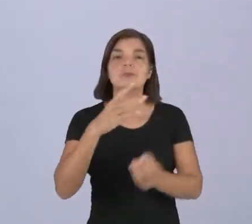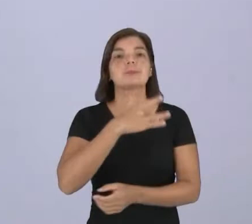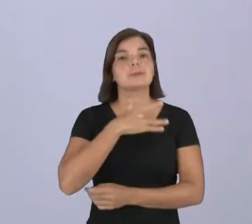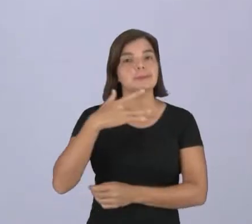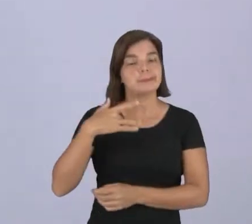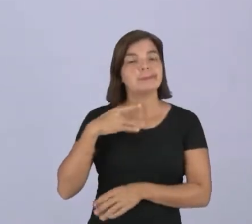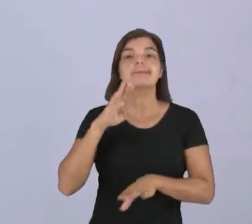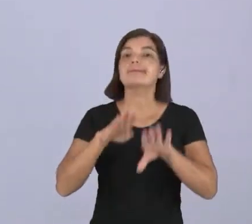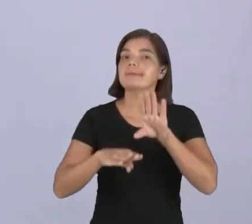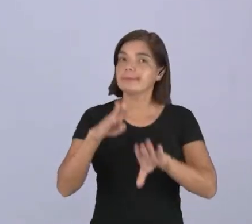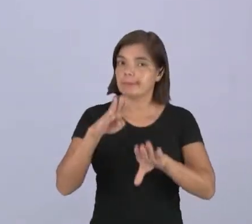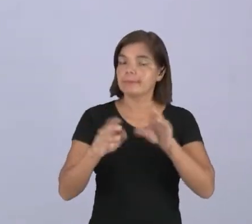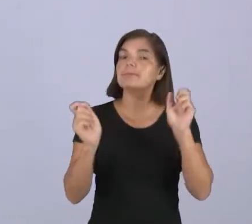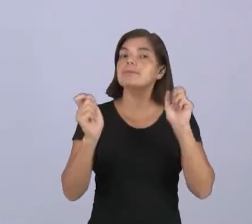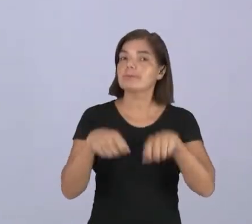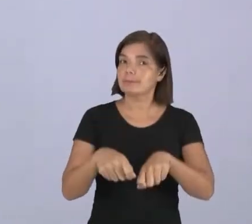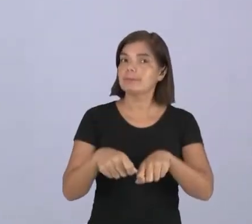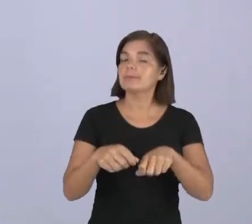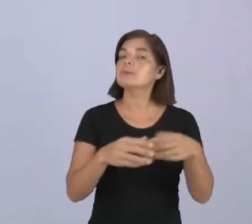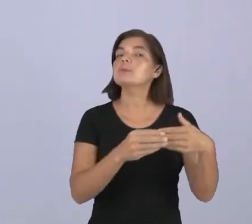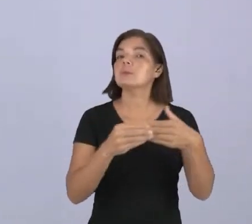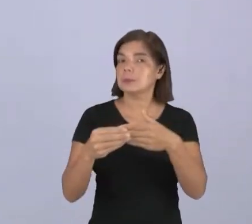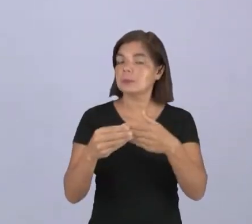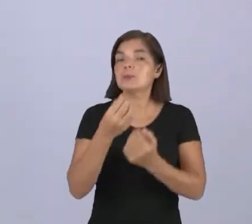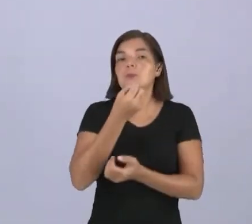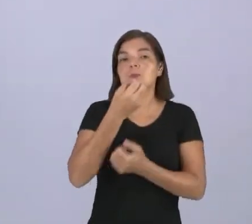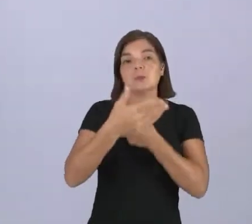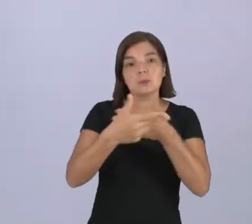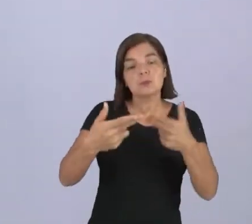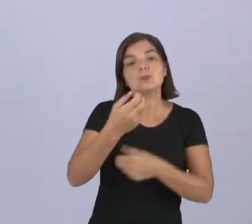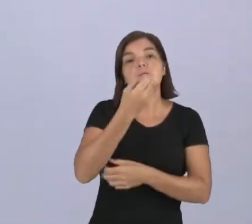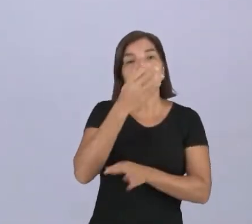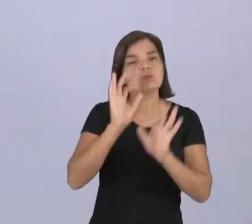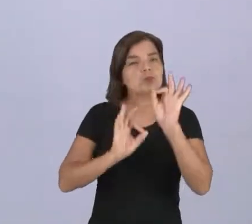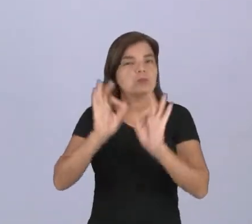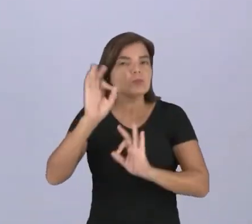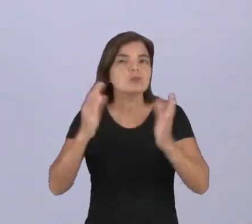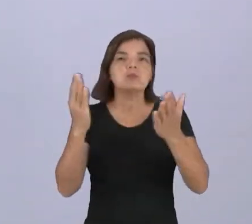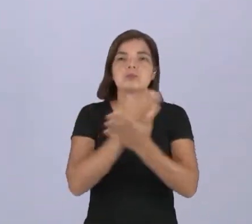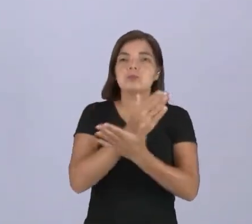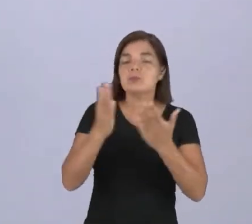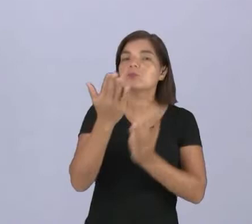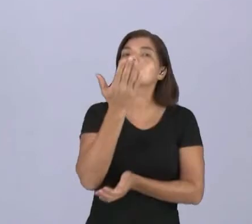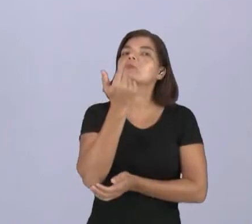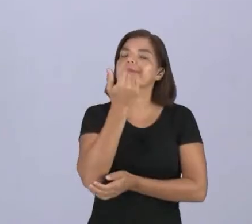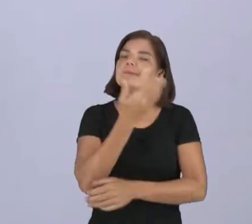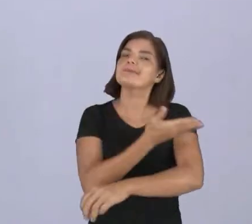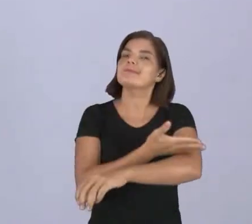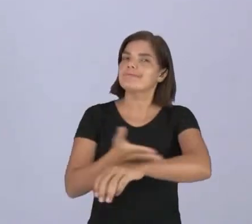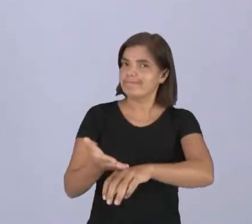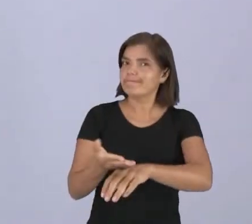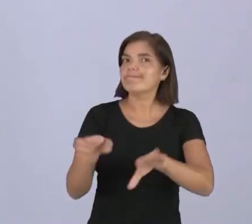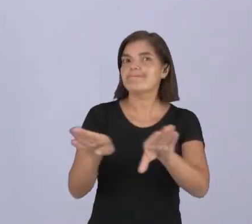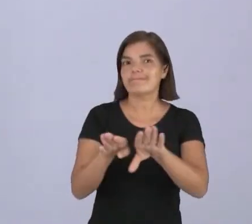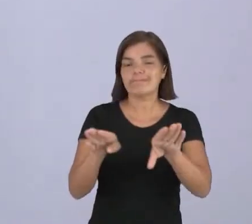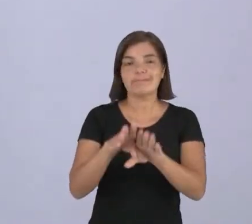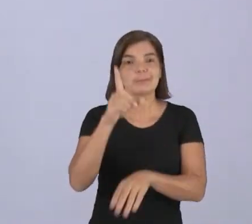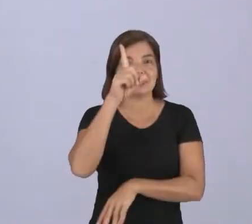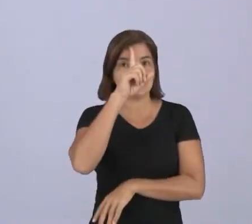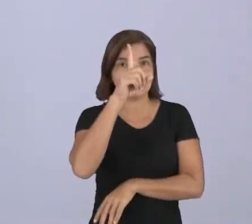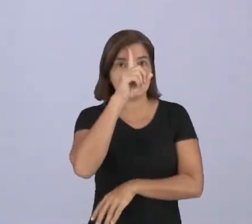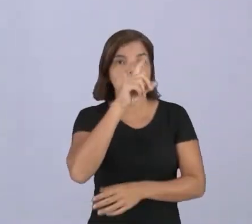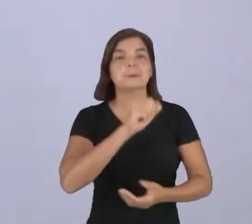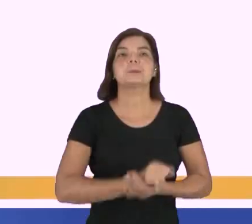saúde, muitas vezes eles também podem trazer benefícios, como no preparo de alguns alimentos que a gente tem o costume de consumir no nosso dia a